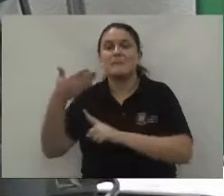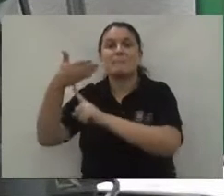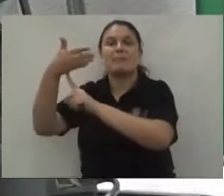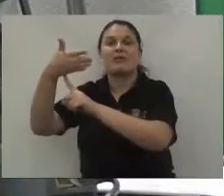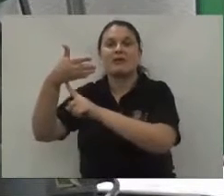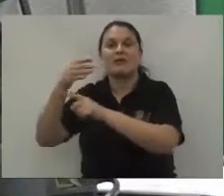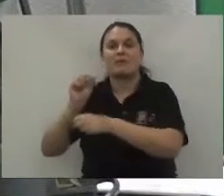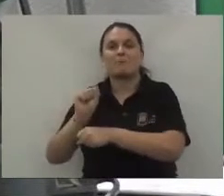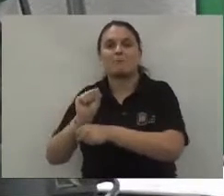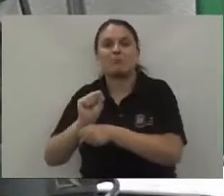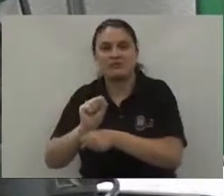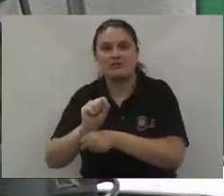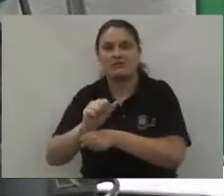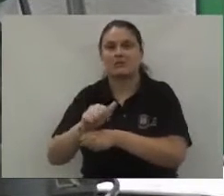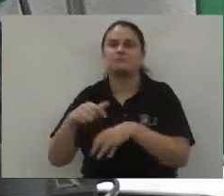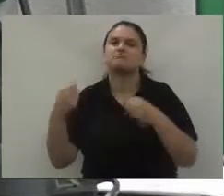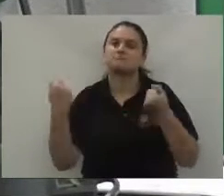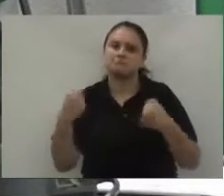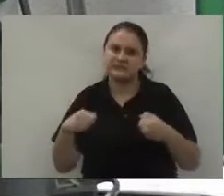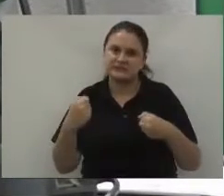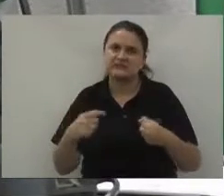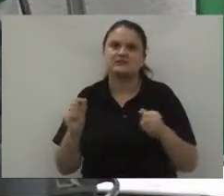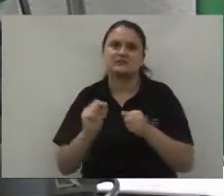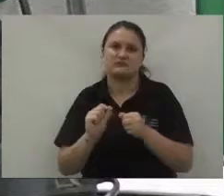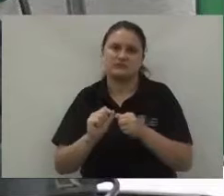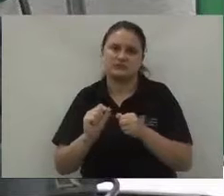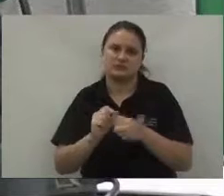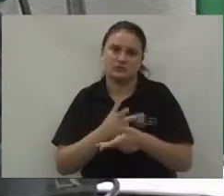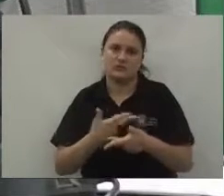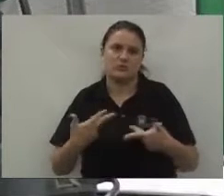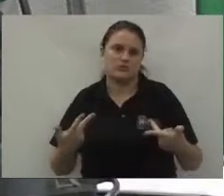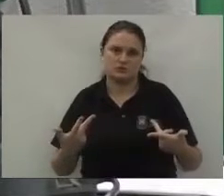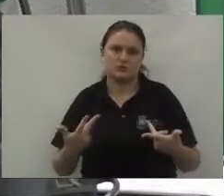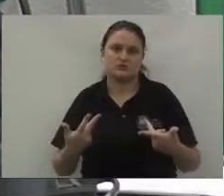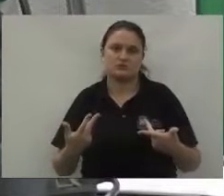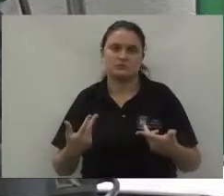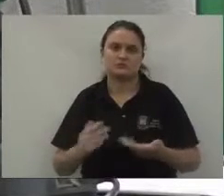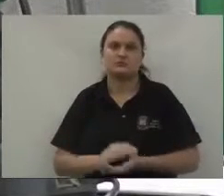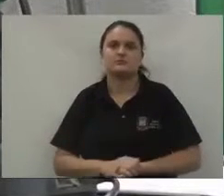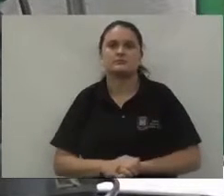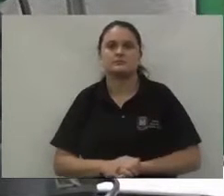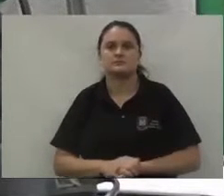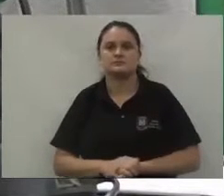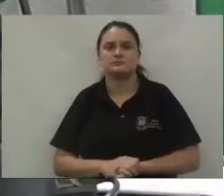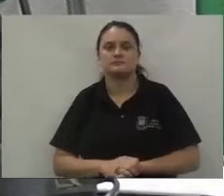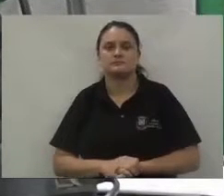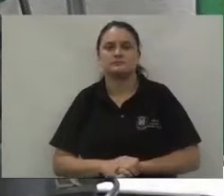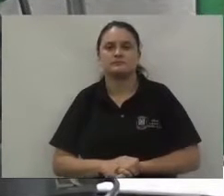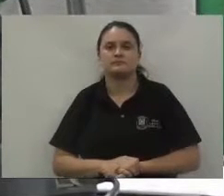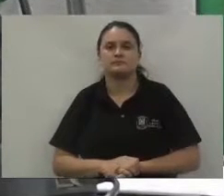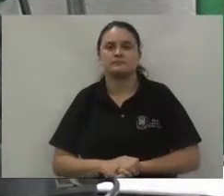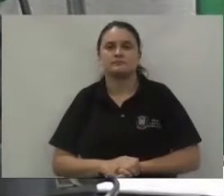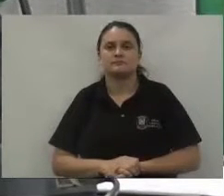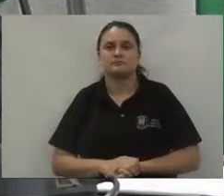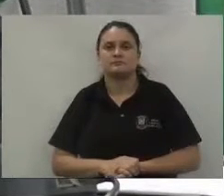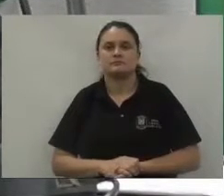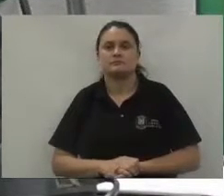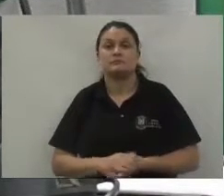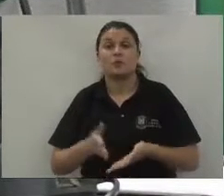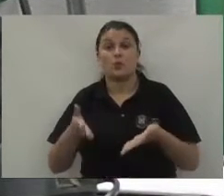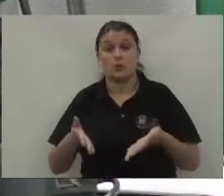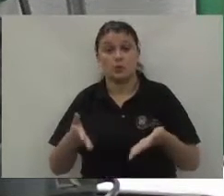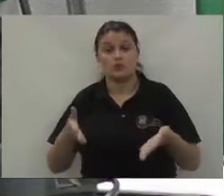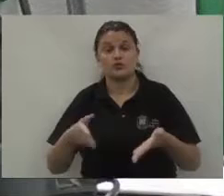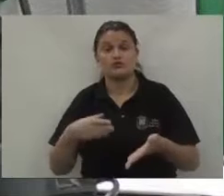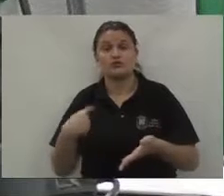vereador Juarez, precisa ser feito algo nesse sentido, lá naquela via. E hoje